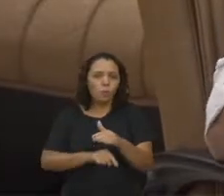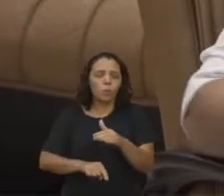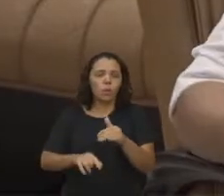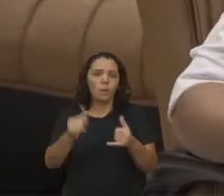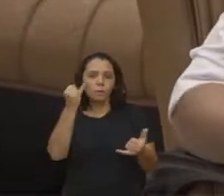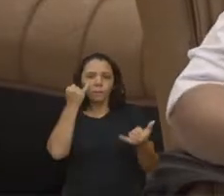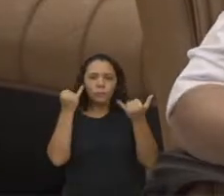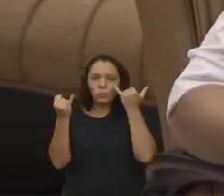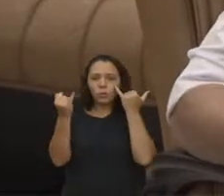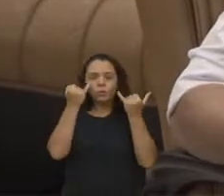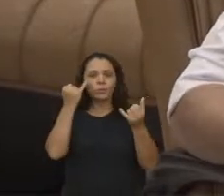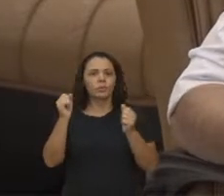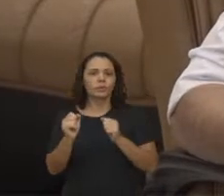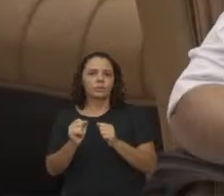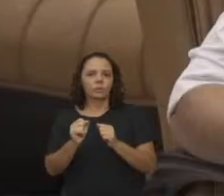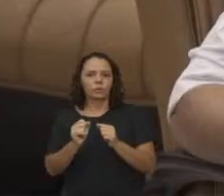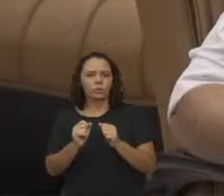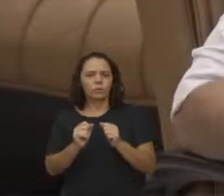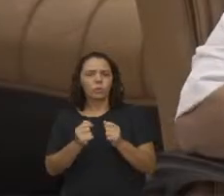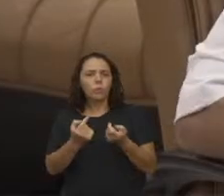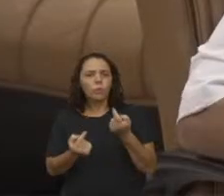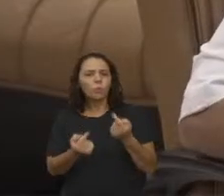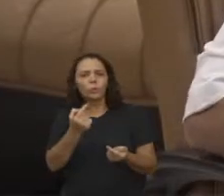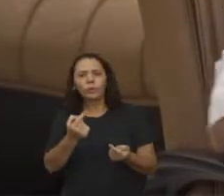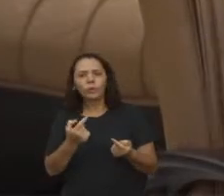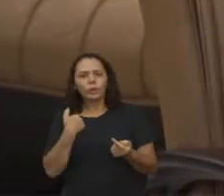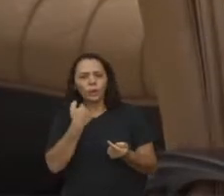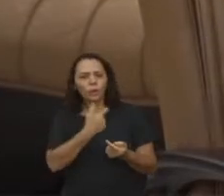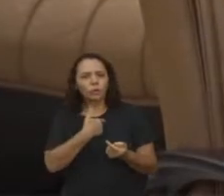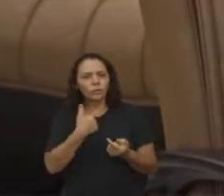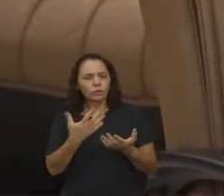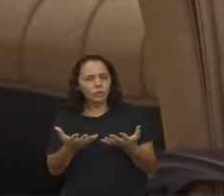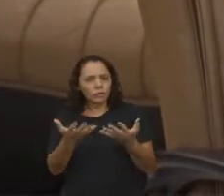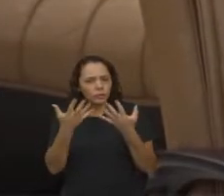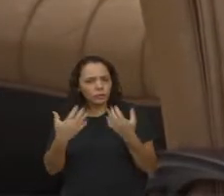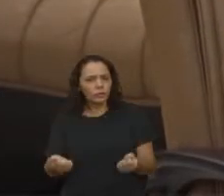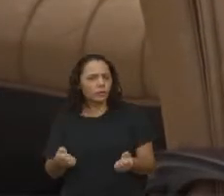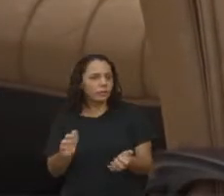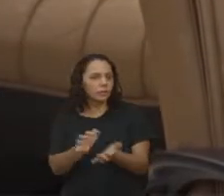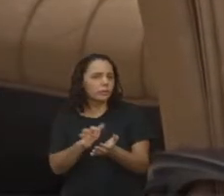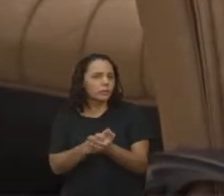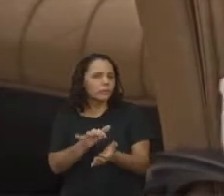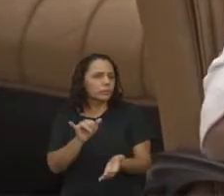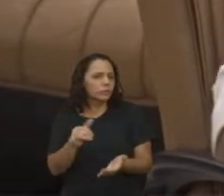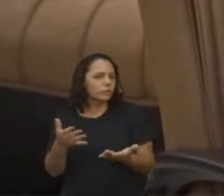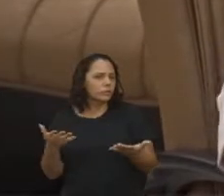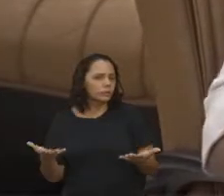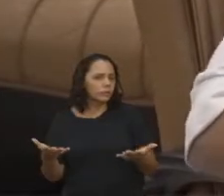qual o plano que a gente está abraçando para Jacareí. Muito obrigado.